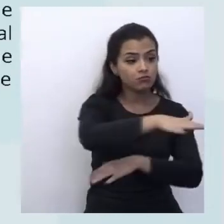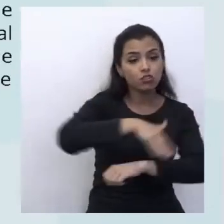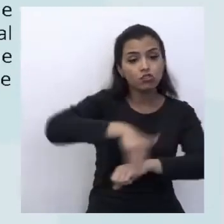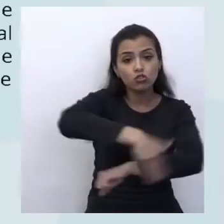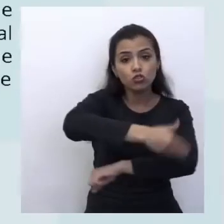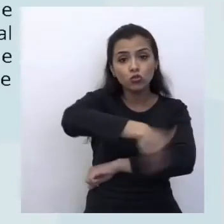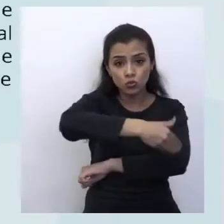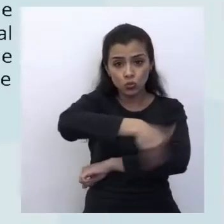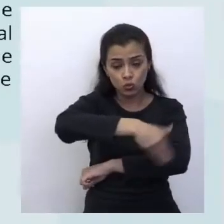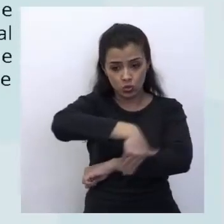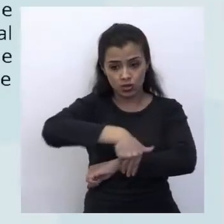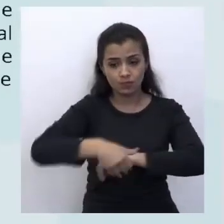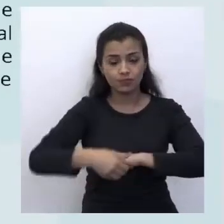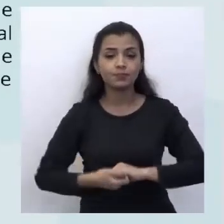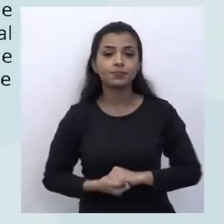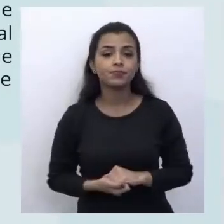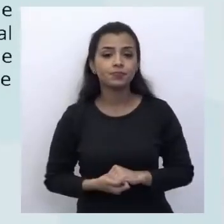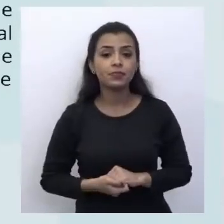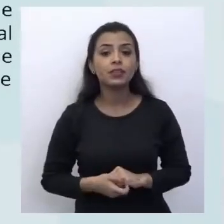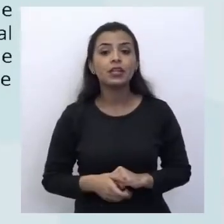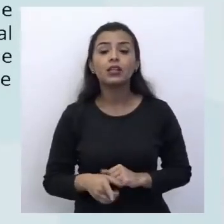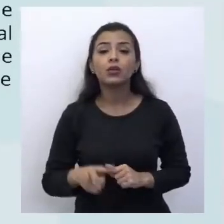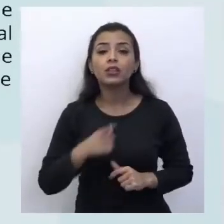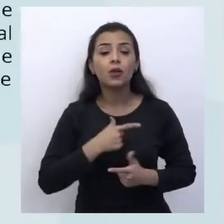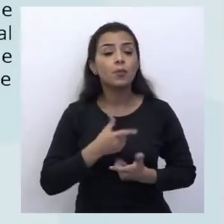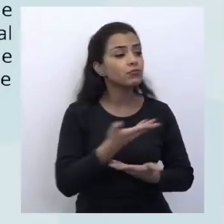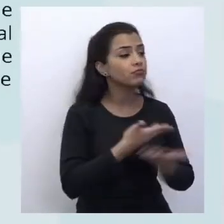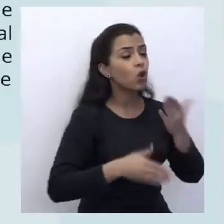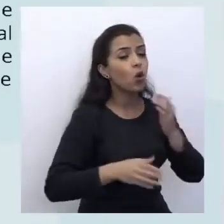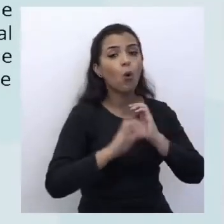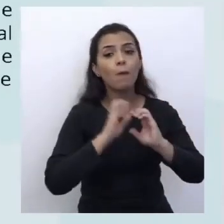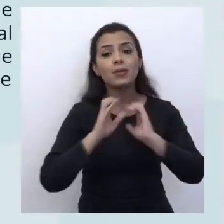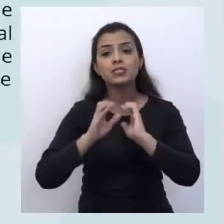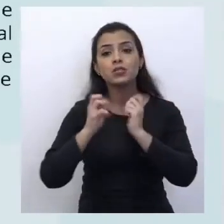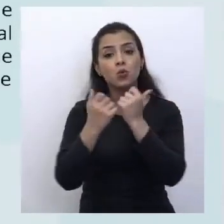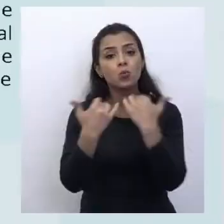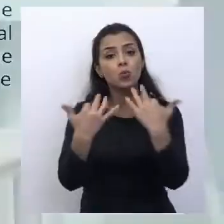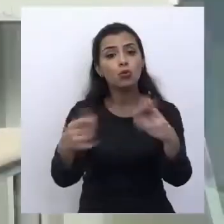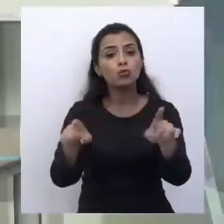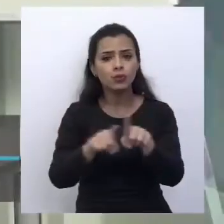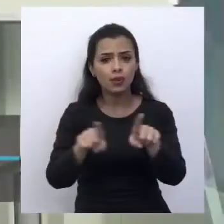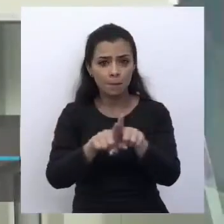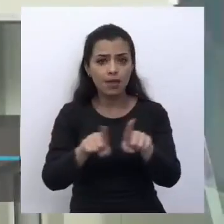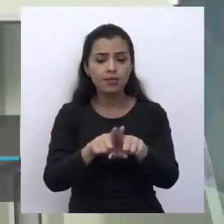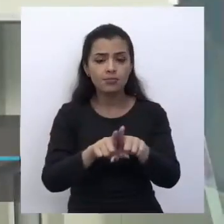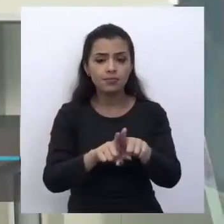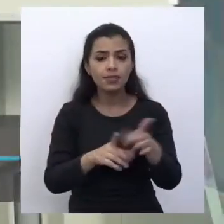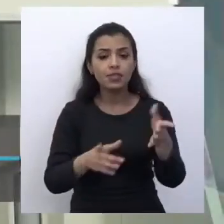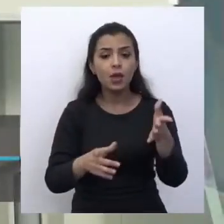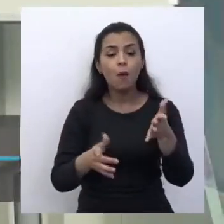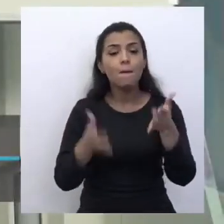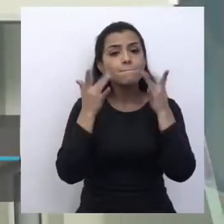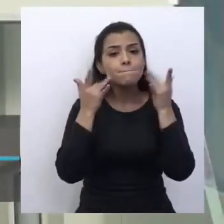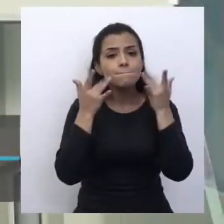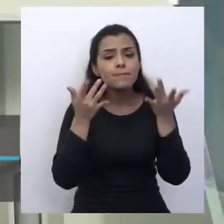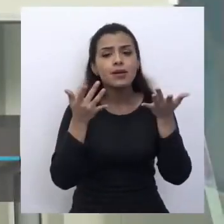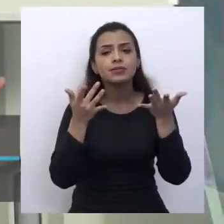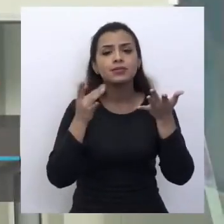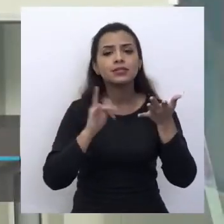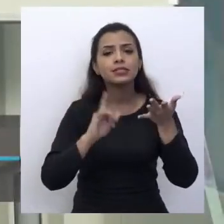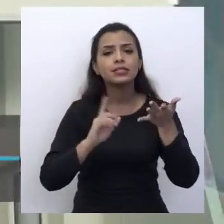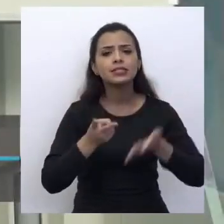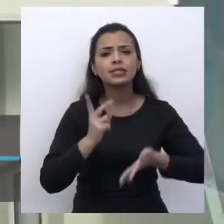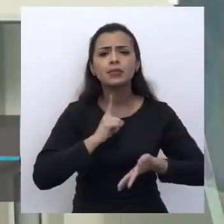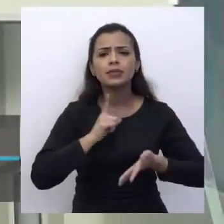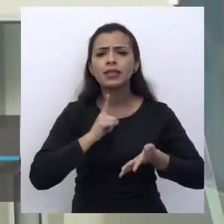que apresentam fácil comunicação com o público. É aquilo que eu comentei com vocês logo no início. Peças que falam do nosso cotidiano, da nossa